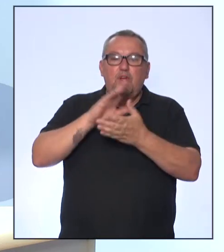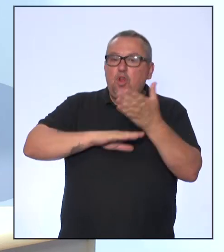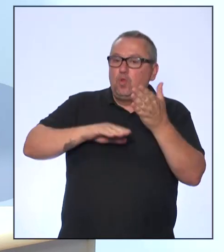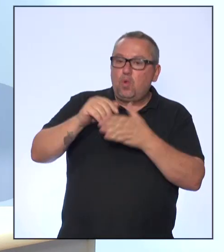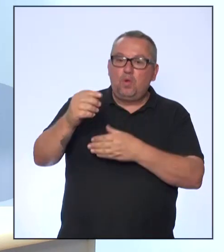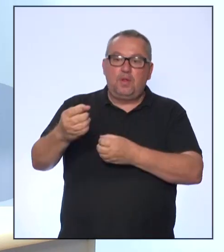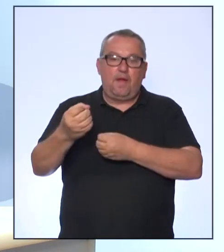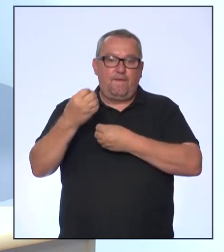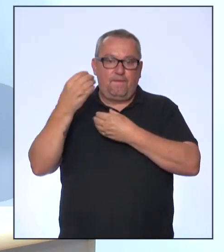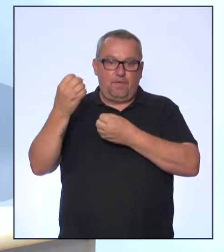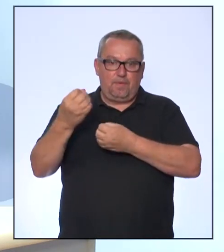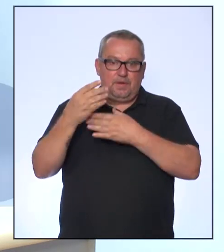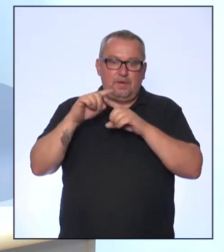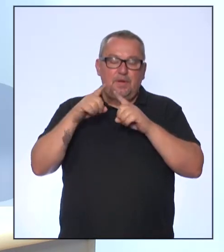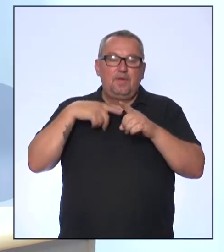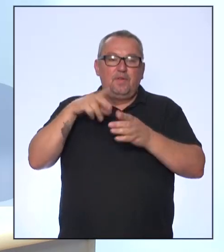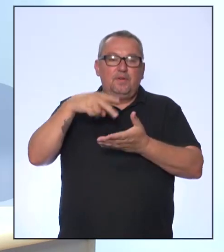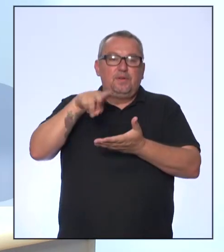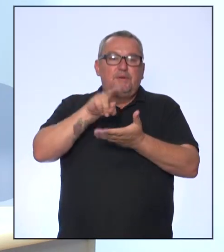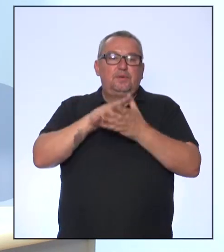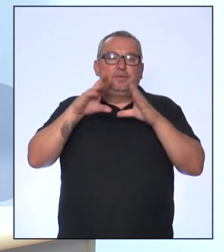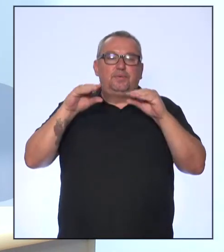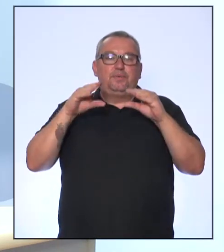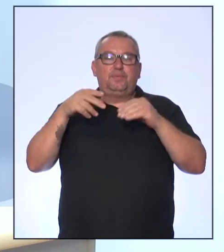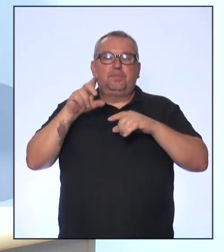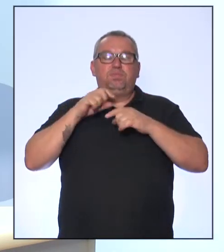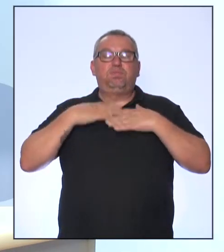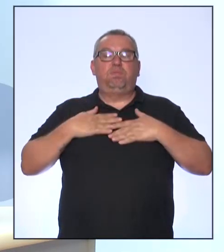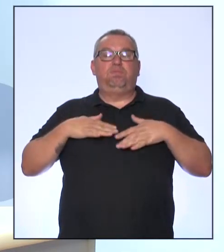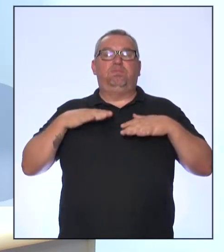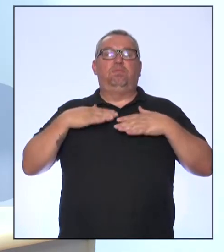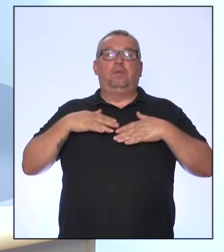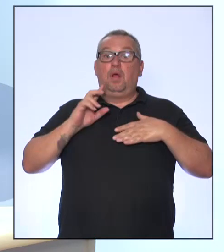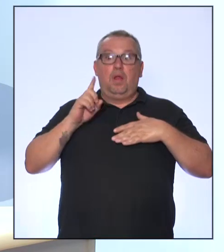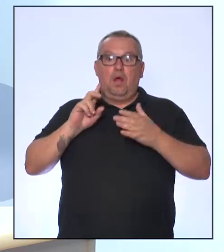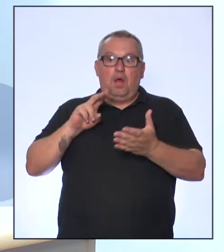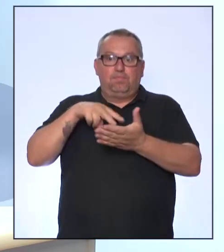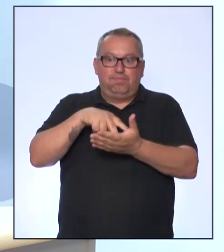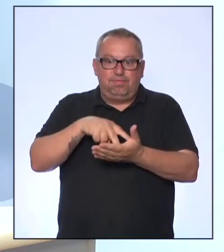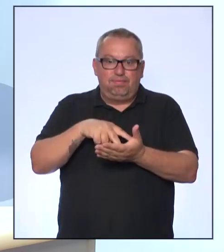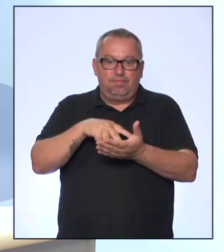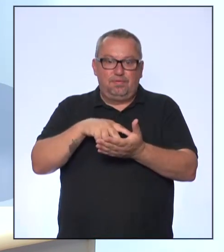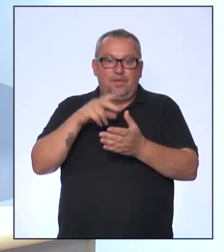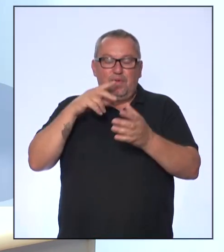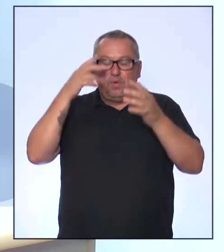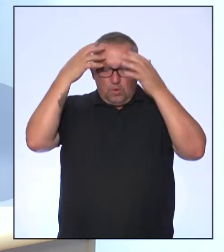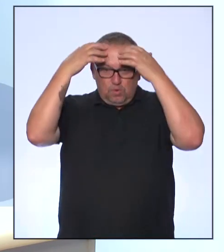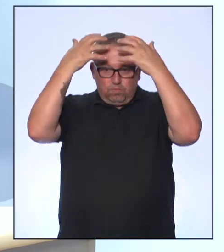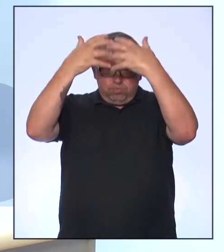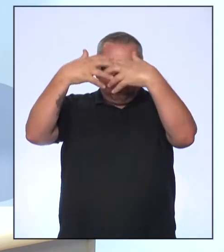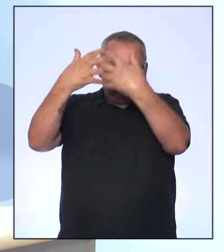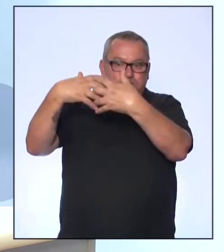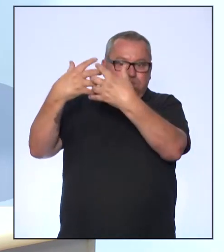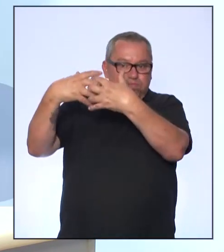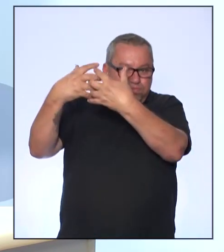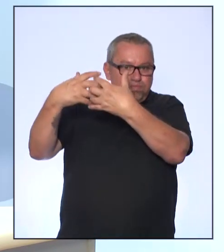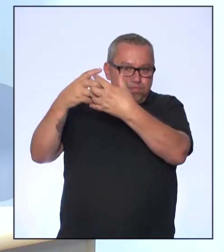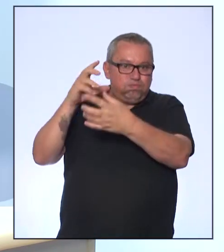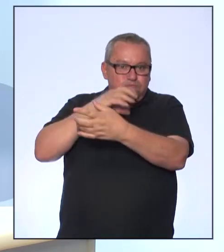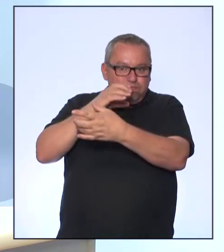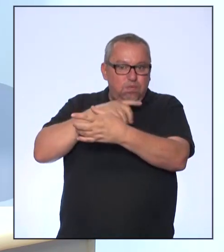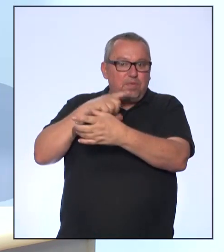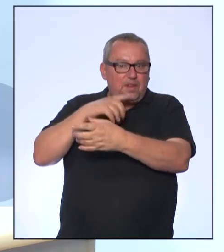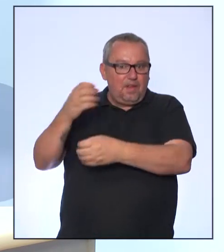informações. Então, tá deitadão aí no sofá? Vamos lá, levanta, agita, coloca o cérebro para pensar, para